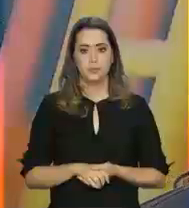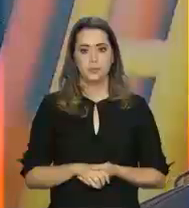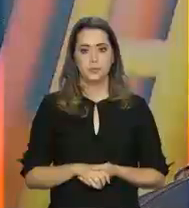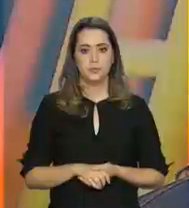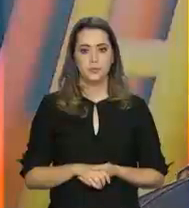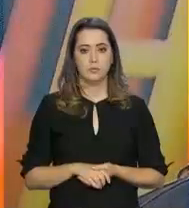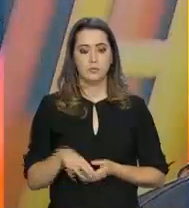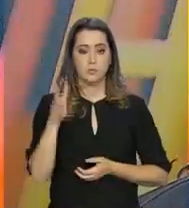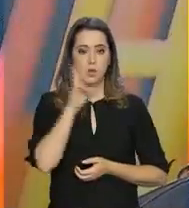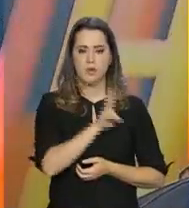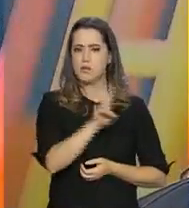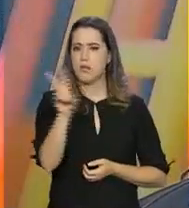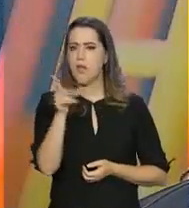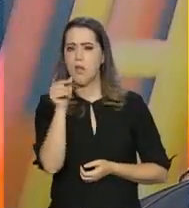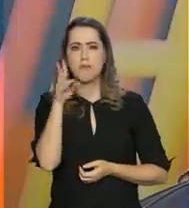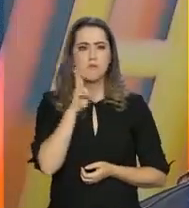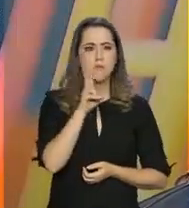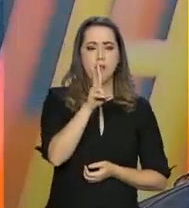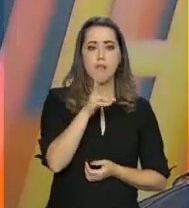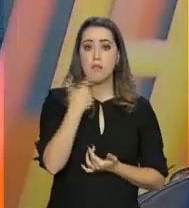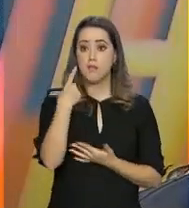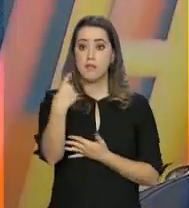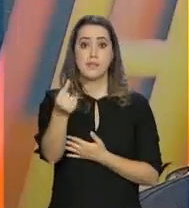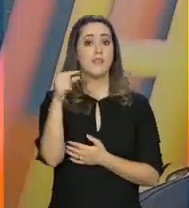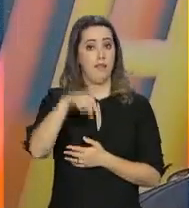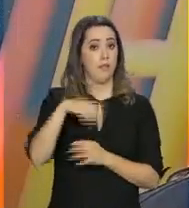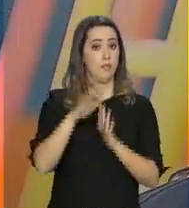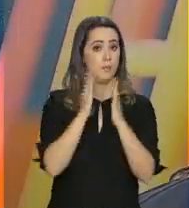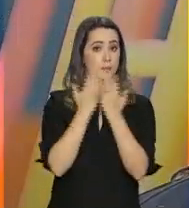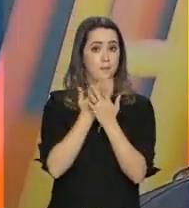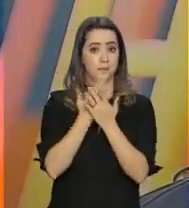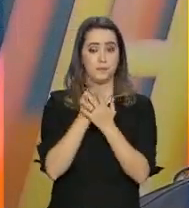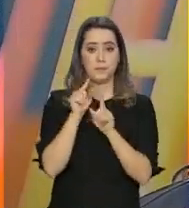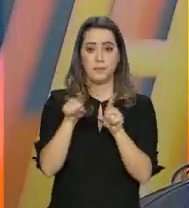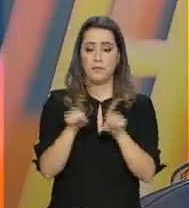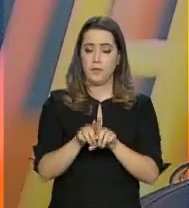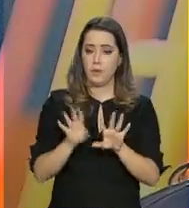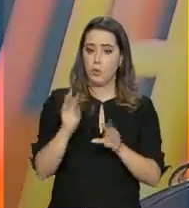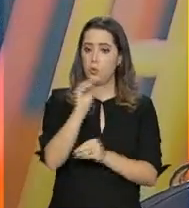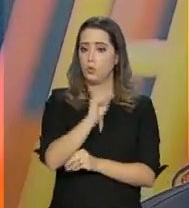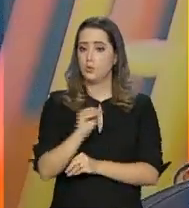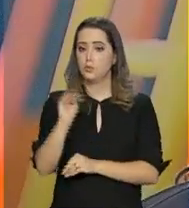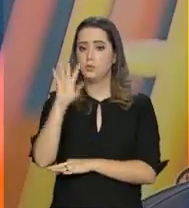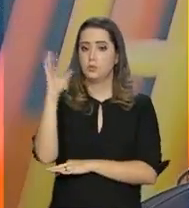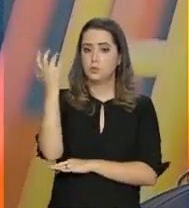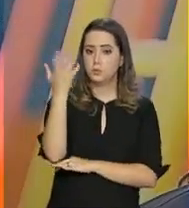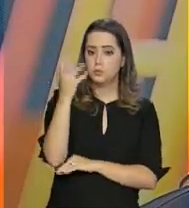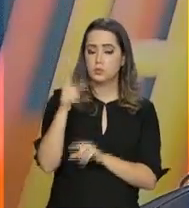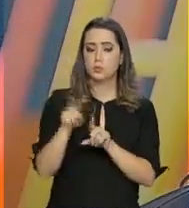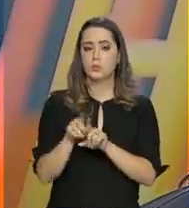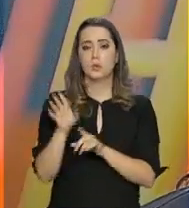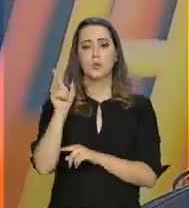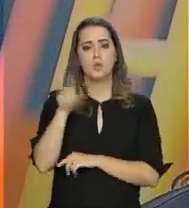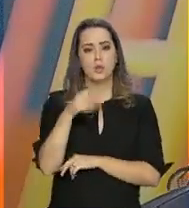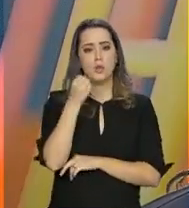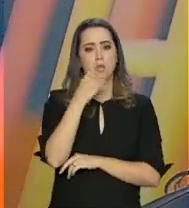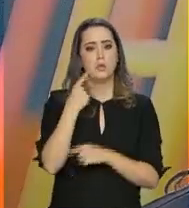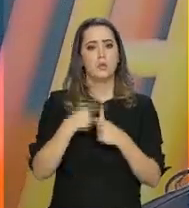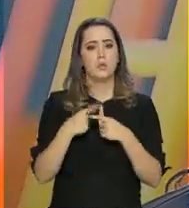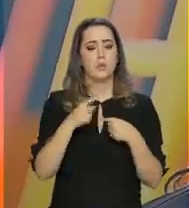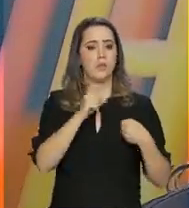Eles vêm realmente, saem com essa questão voltada para a conservação, preservação. E o bom de tudo isso é que